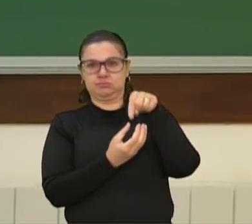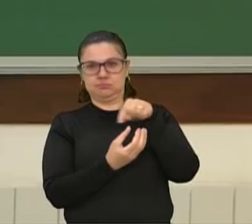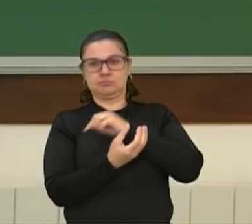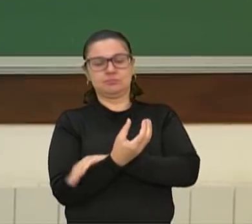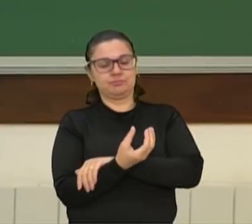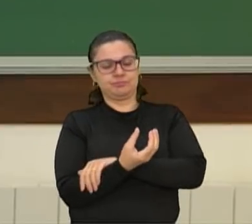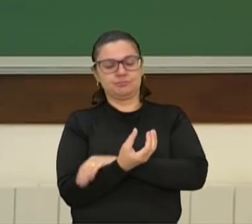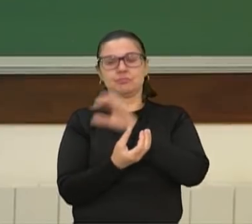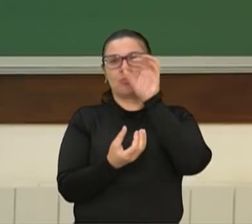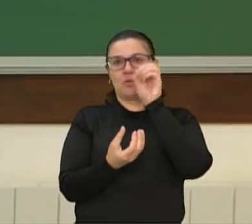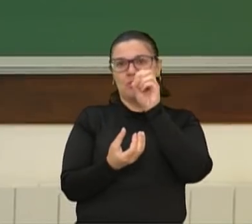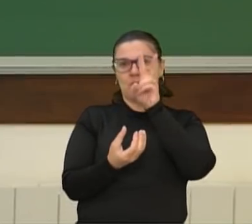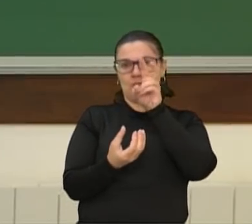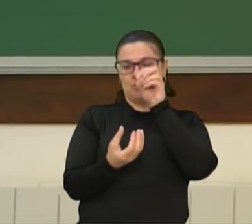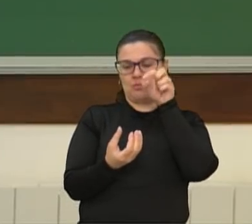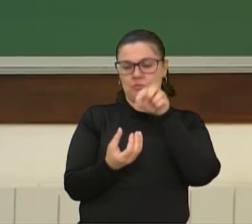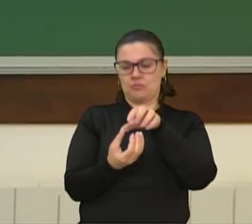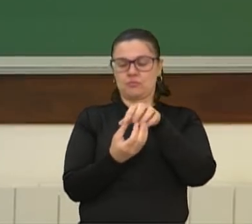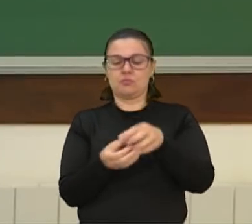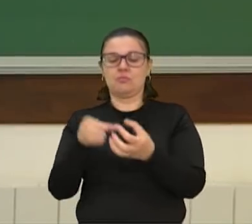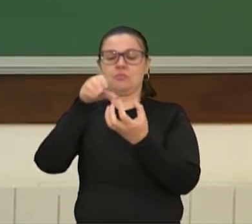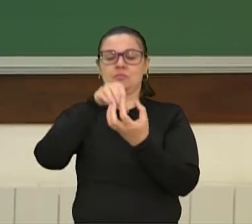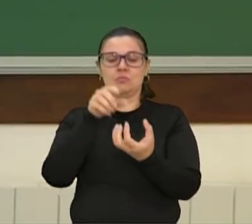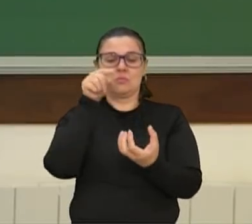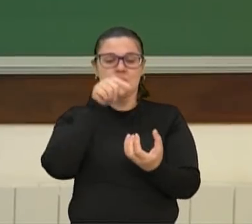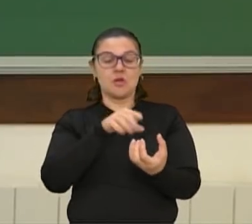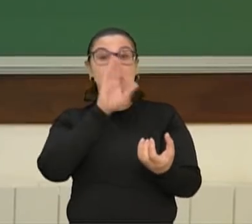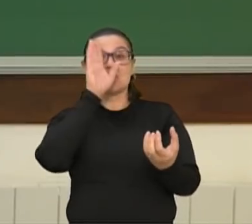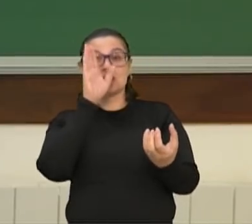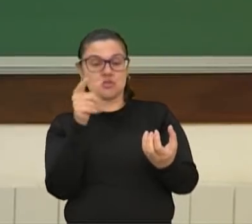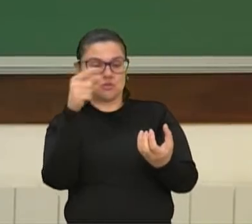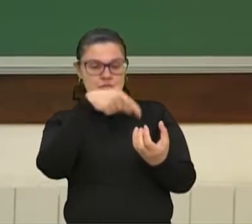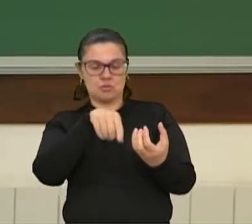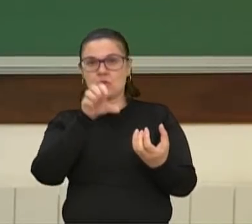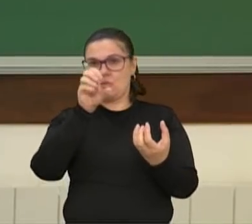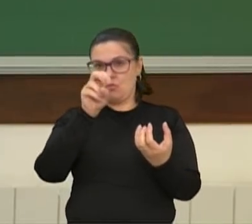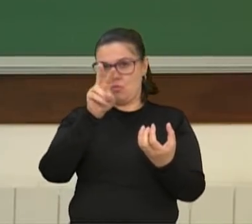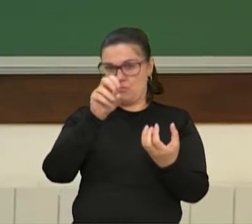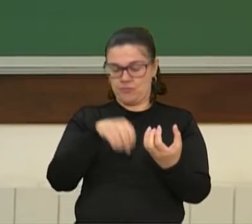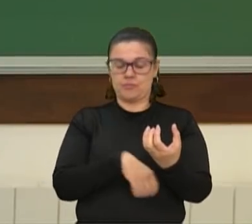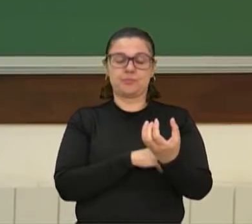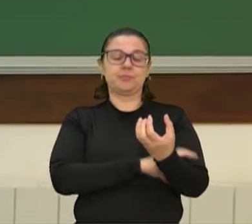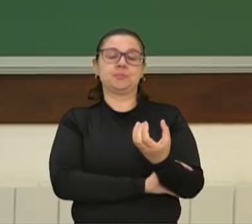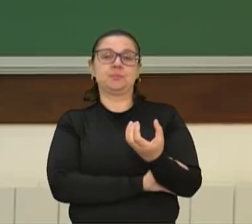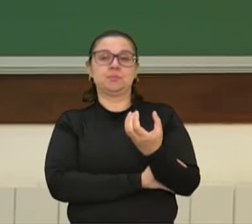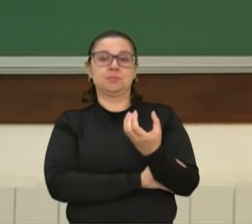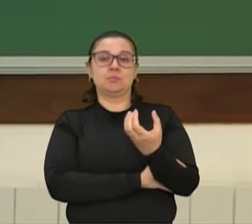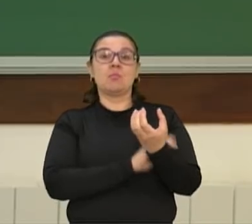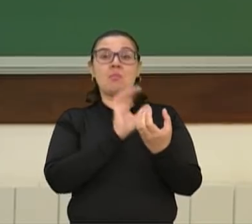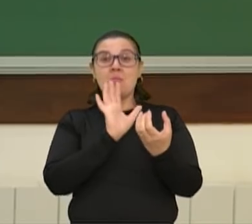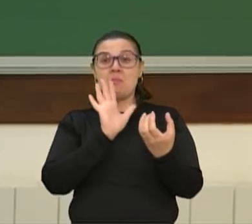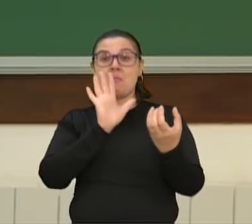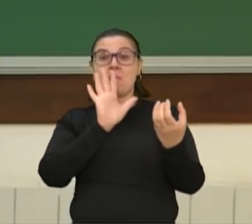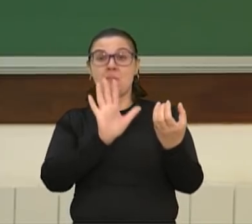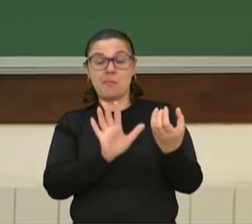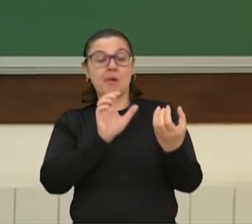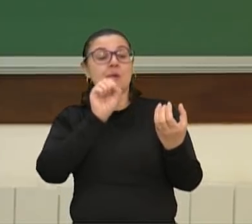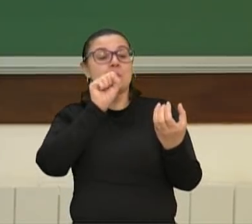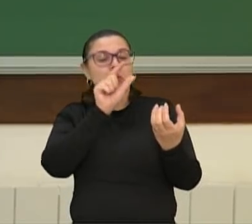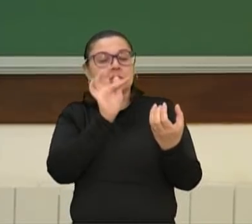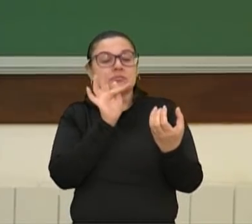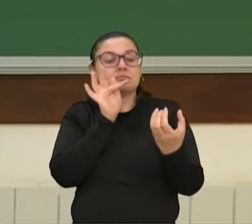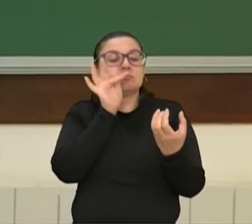isso. Um ovo, ele já é nele mesmo um ovo, mas ele pode vir